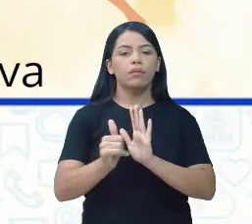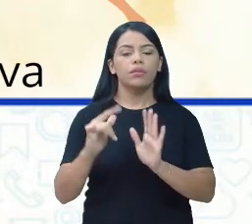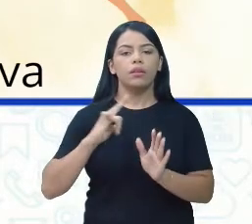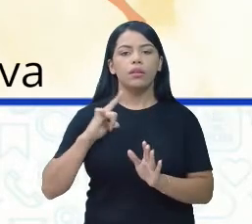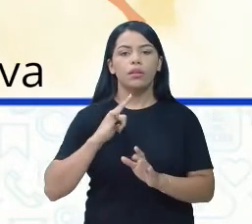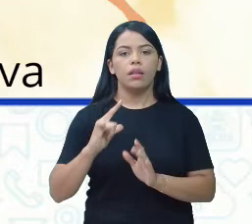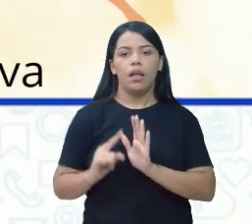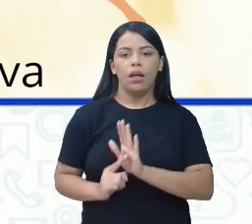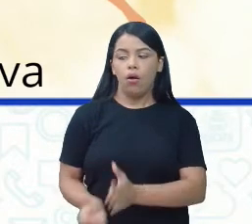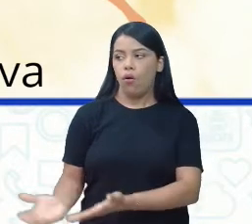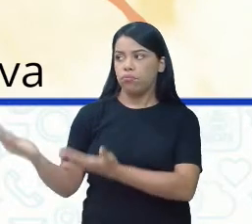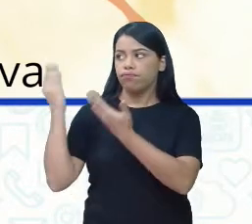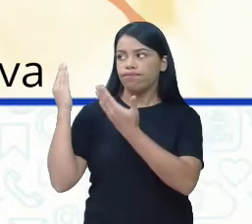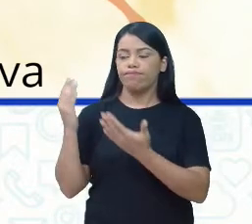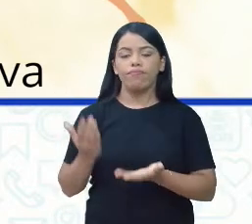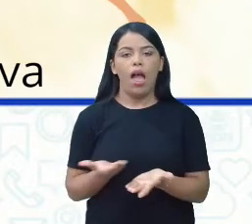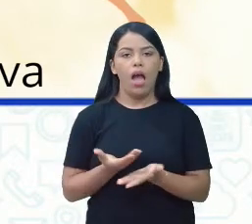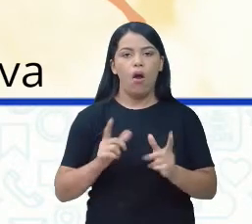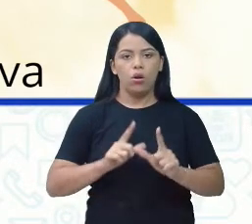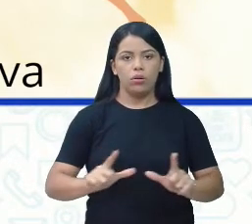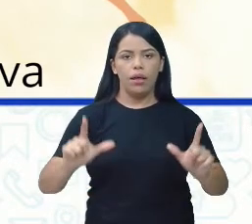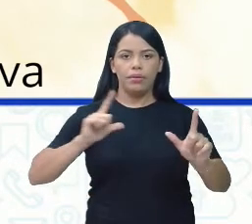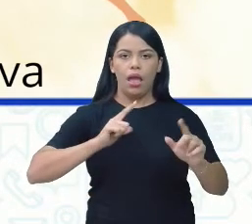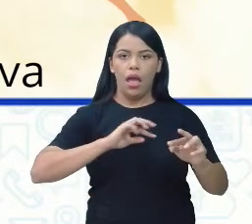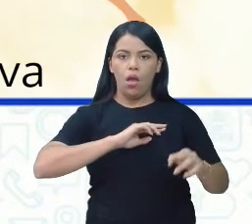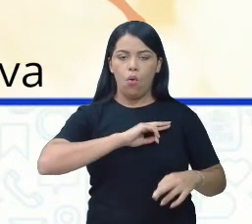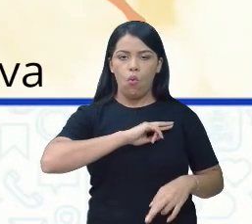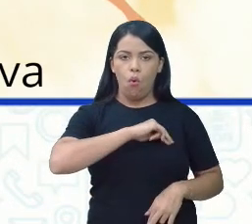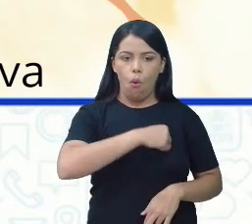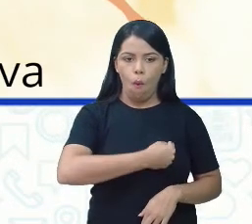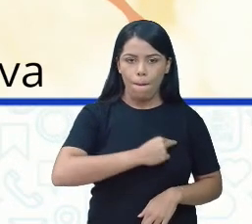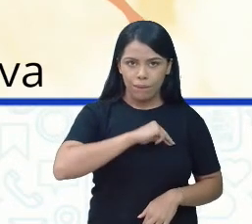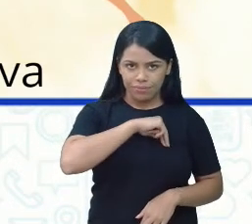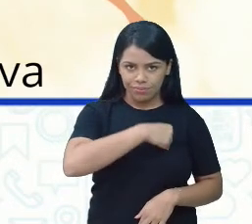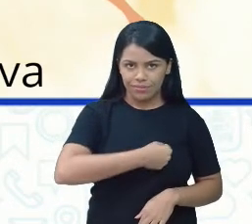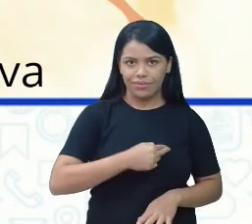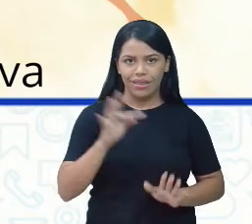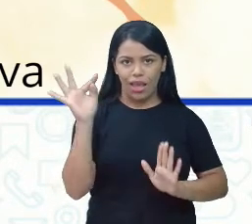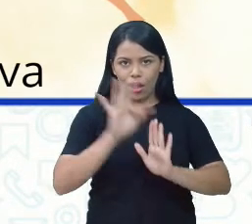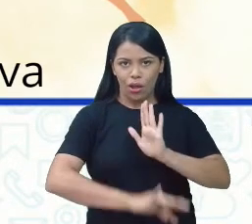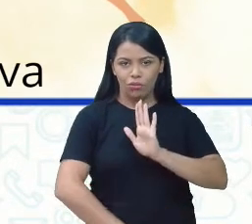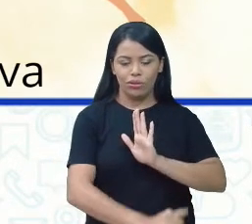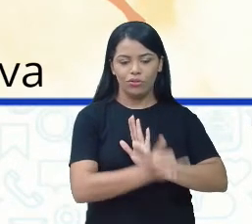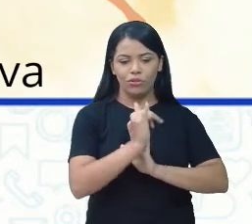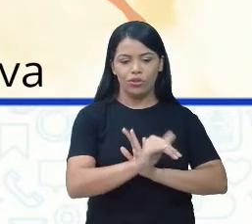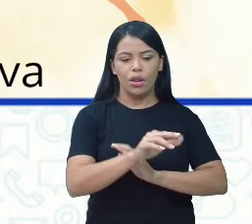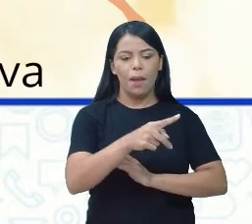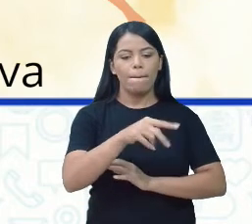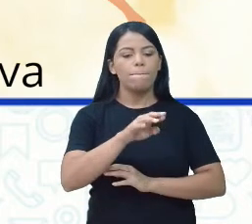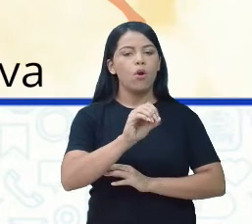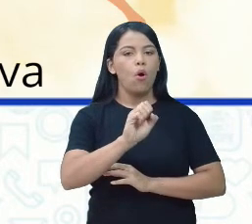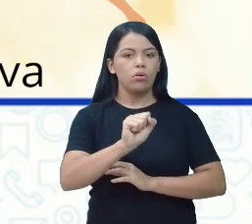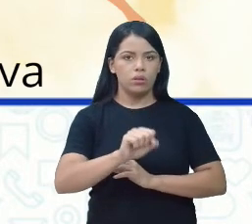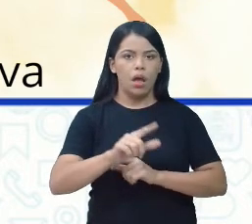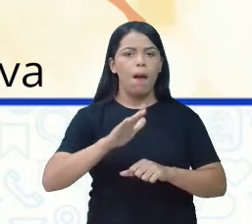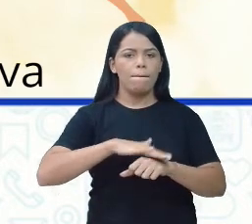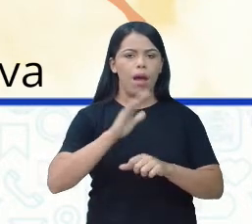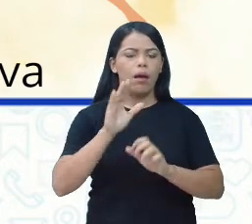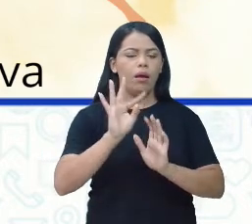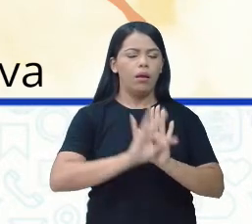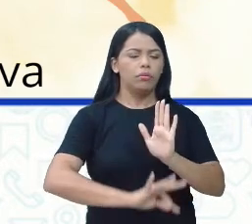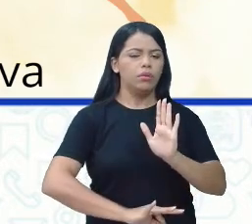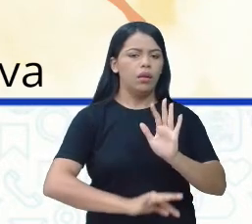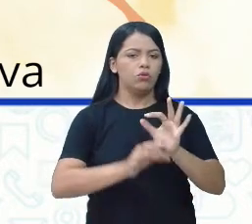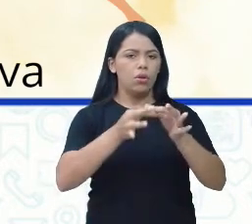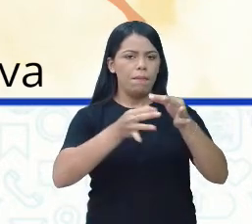está no nosso slide. Olha, a gente tem o romance, que é um texto escrito em prosa, né? Um texto longo, escrito em prosa, ou seja, com mais